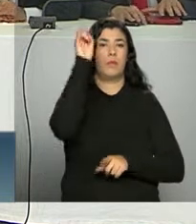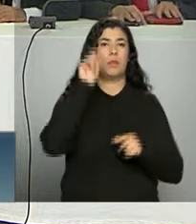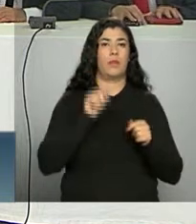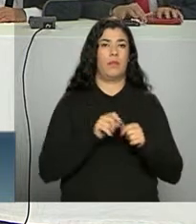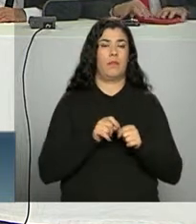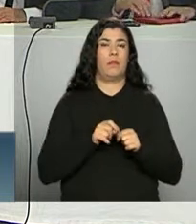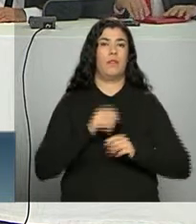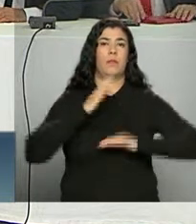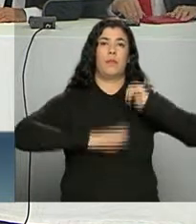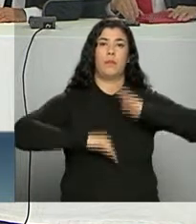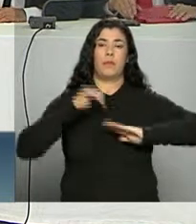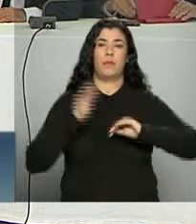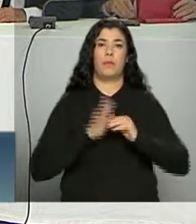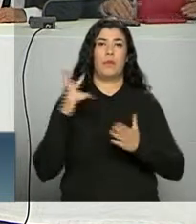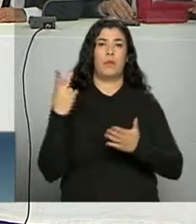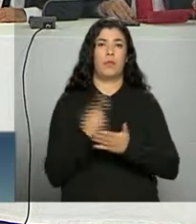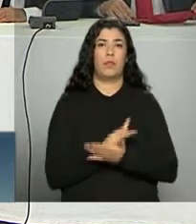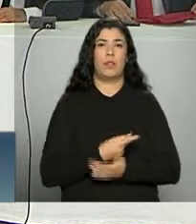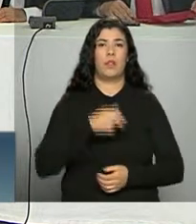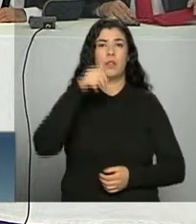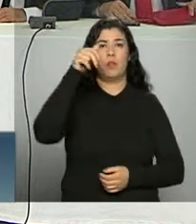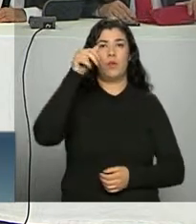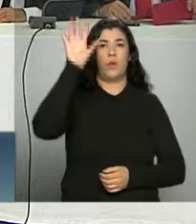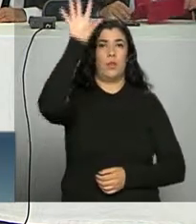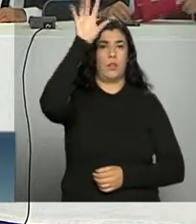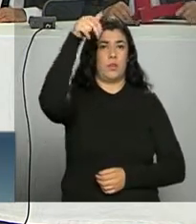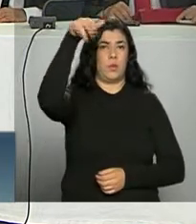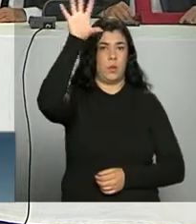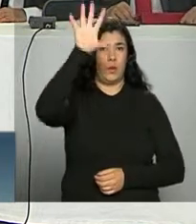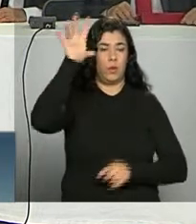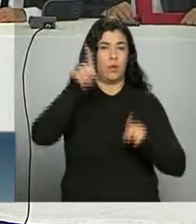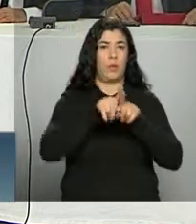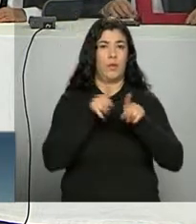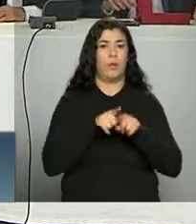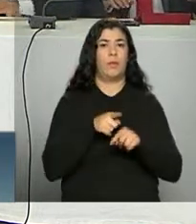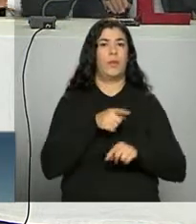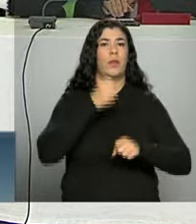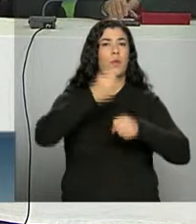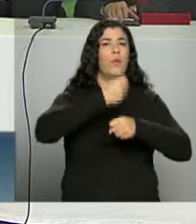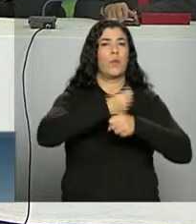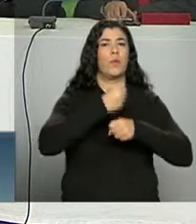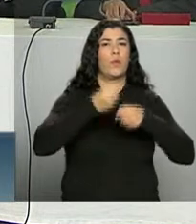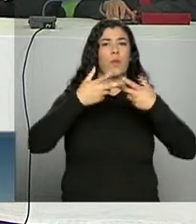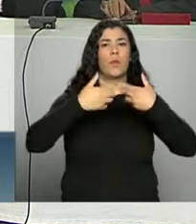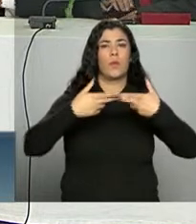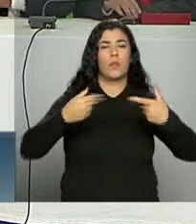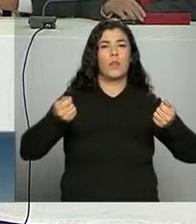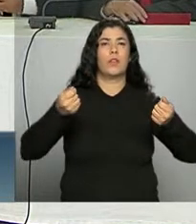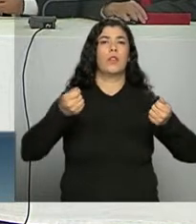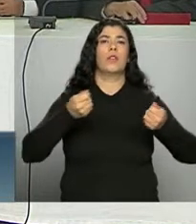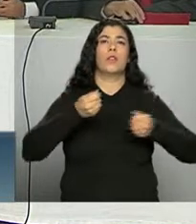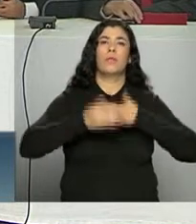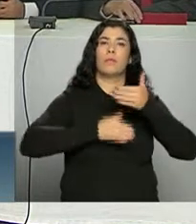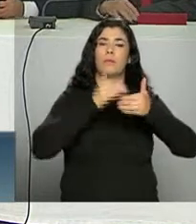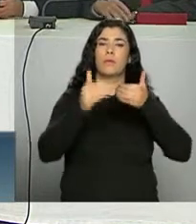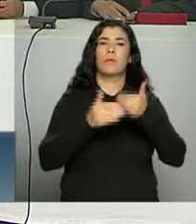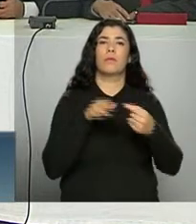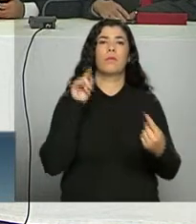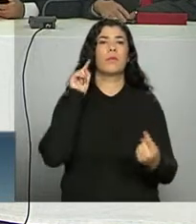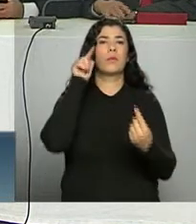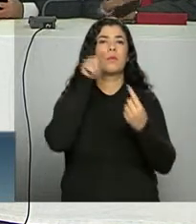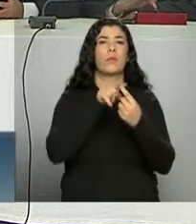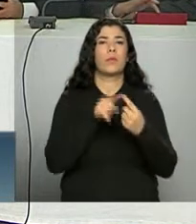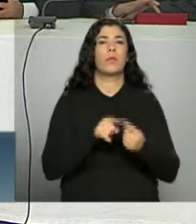sobre ações estão acontecendo no nordeste brasileiro e os investimentos em obras enfim coisas que estão sendo tão e Curso o que que